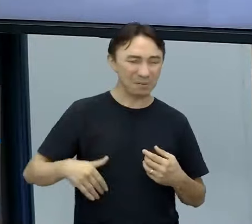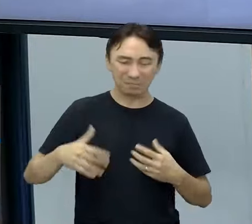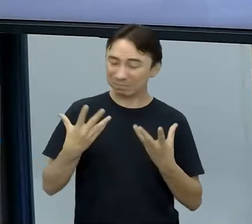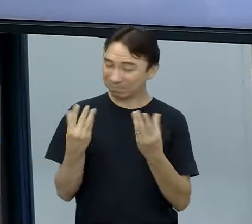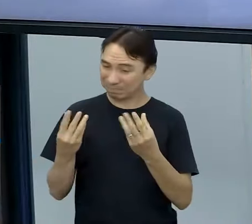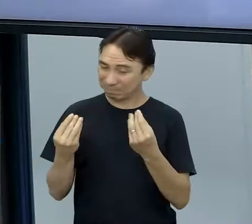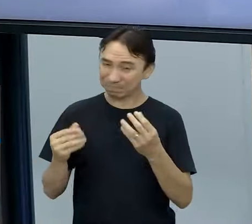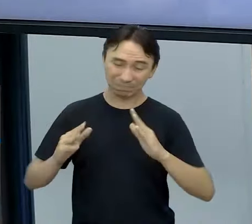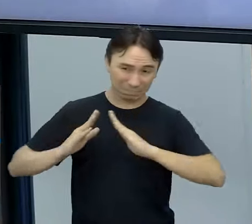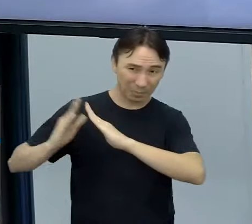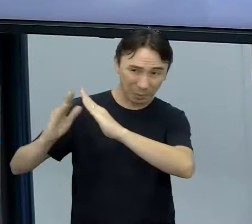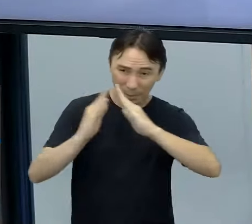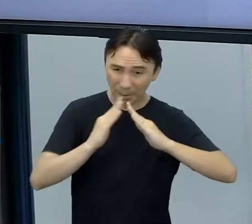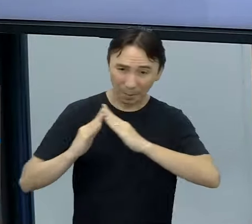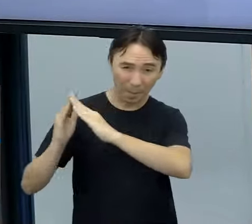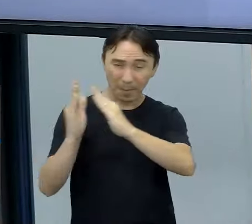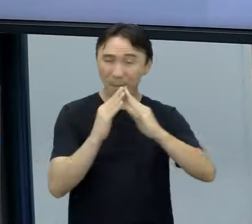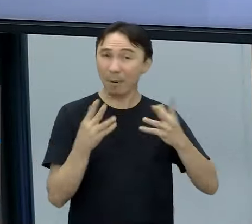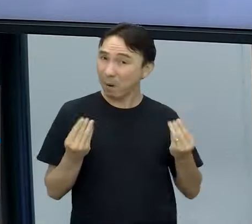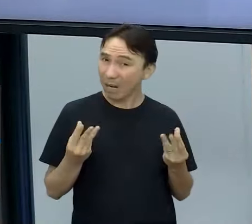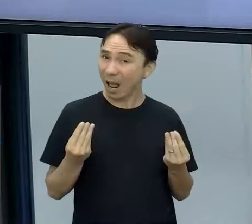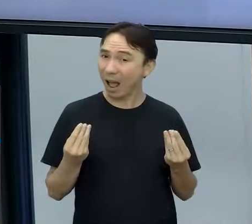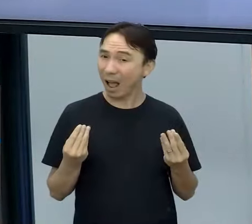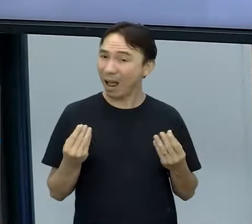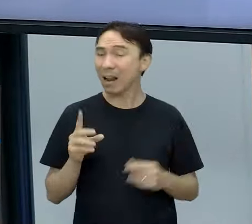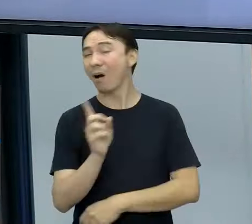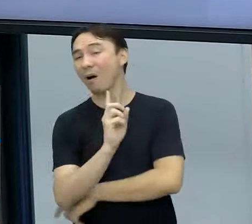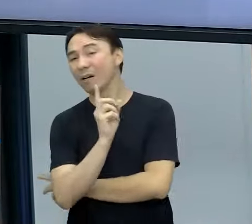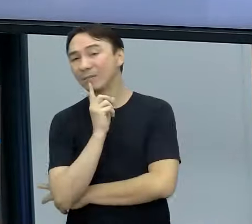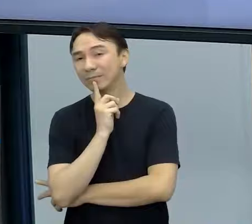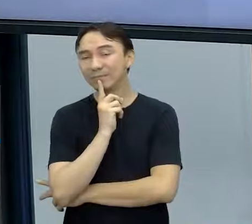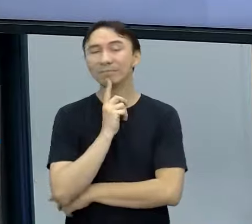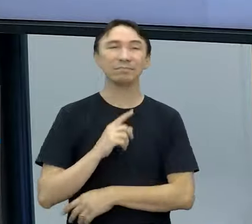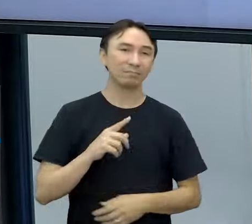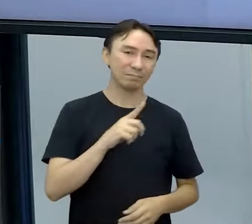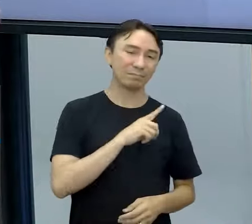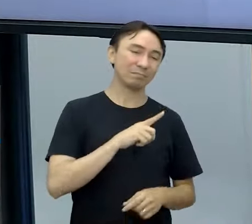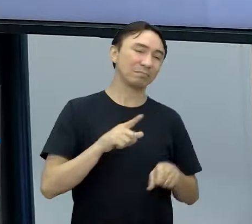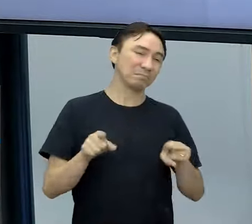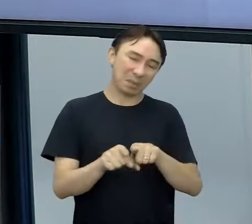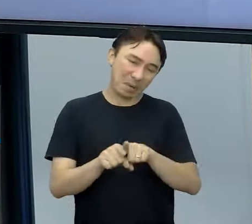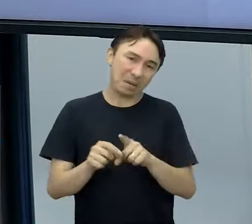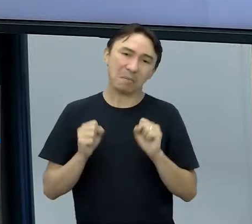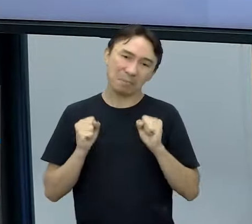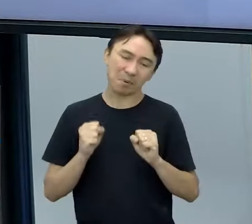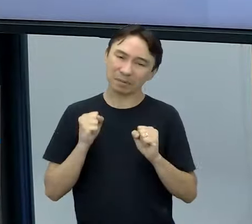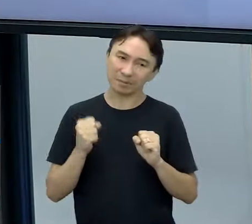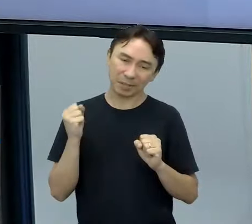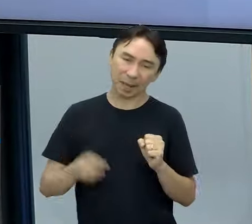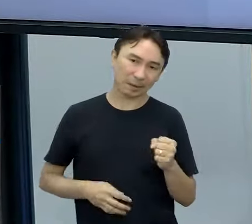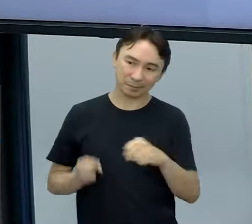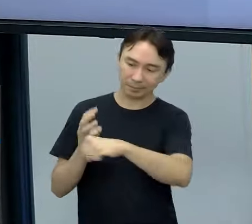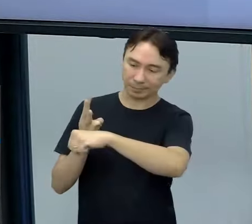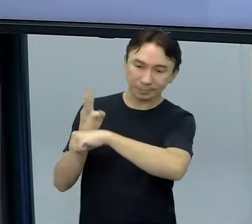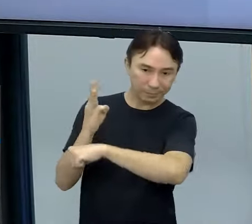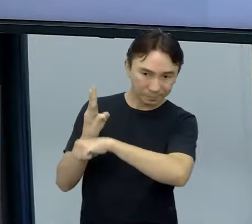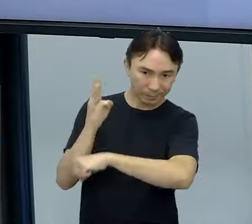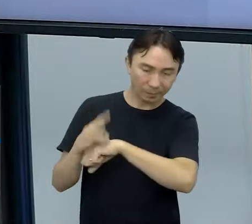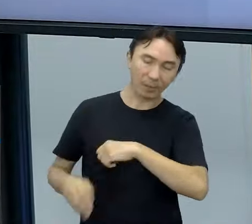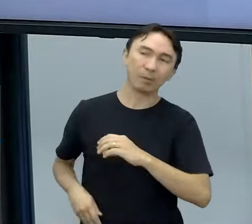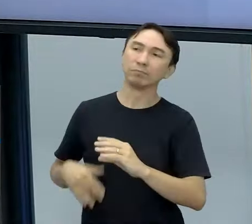professora, na última aula, você falou que ia fazer um formulário eletrônico, tá? Que eu ia enviar pelo grupo lá de conversa, né, que a gente tem ali,